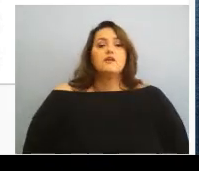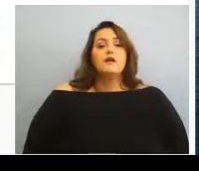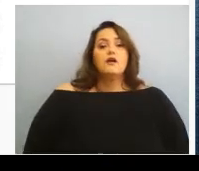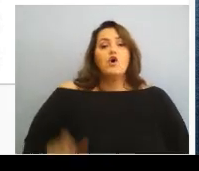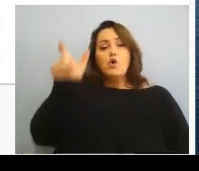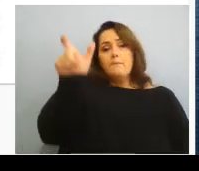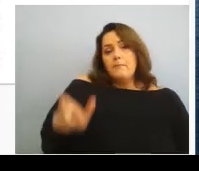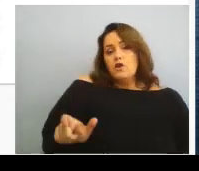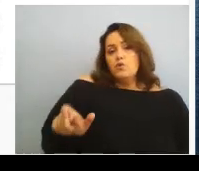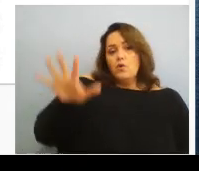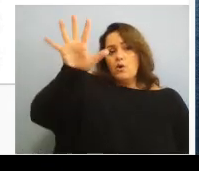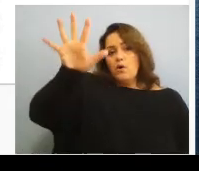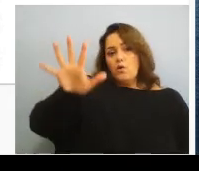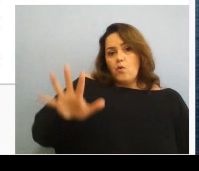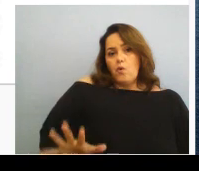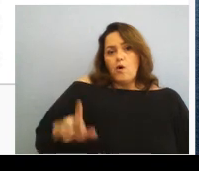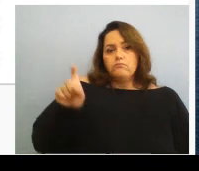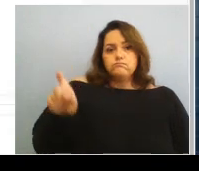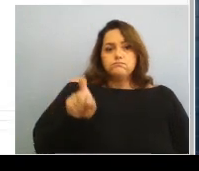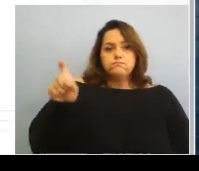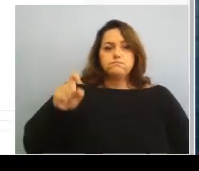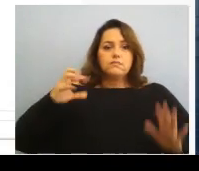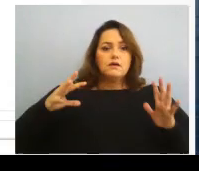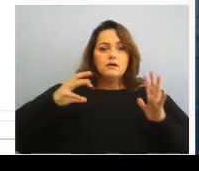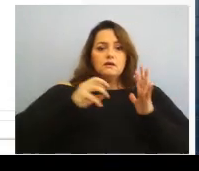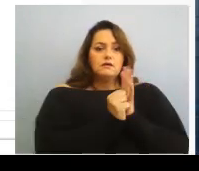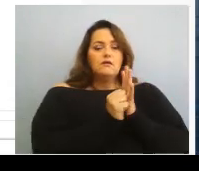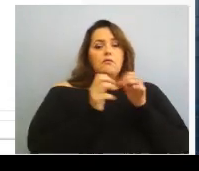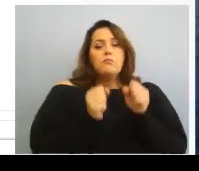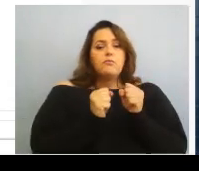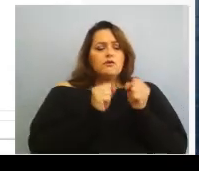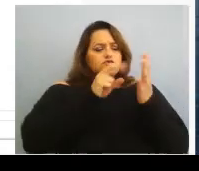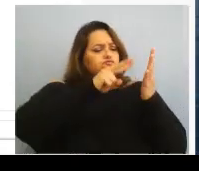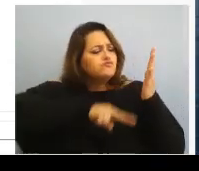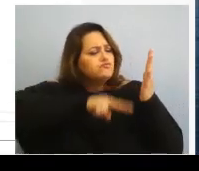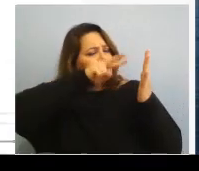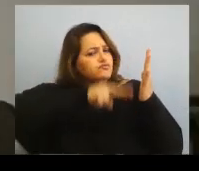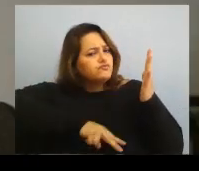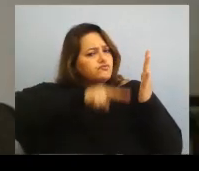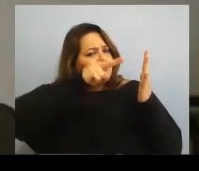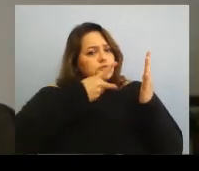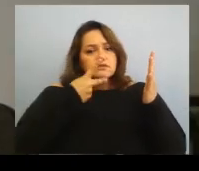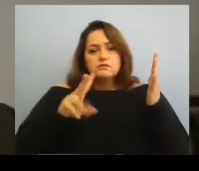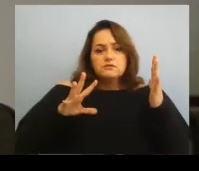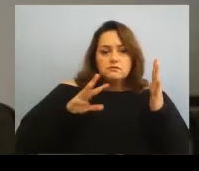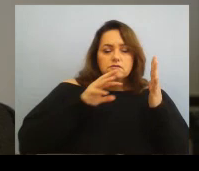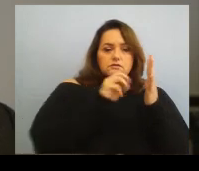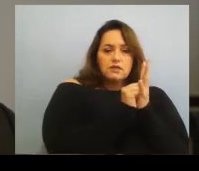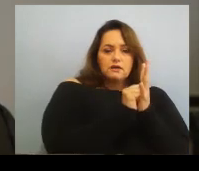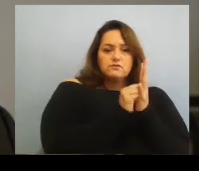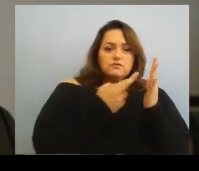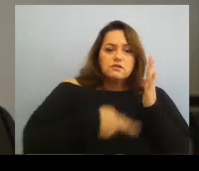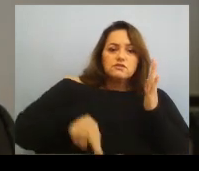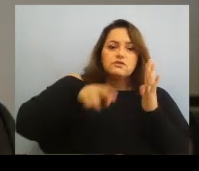Configurações, você vai ter a opção de Meus Dados, através da qual você vai poder revisar os teus dados registrados